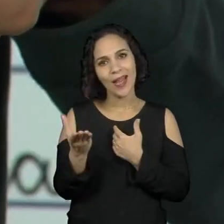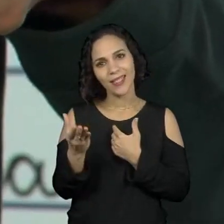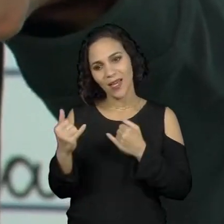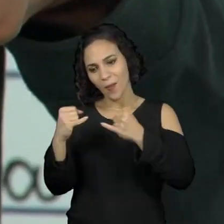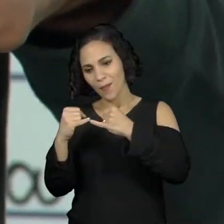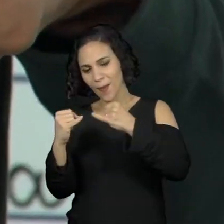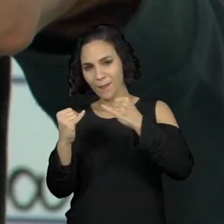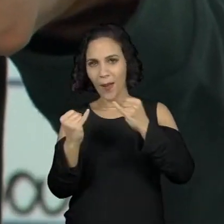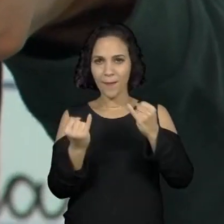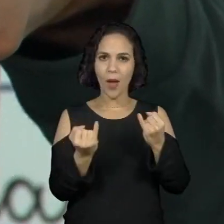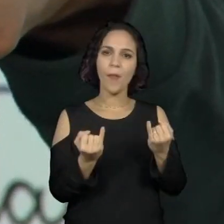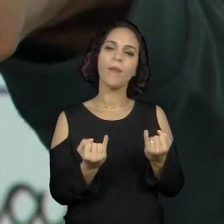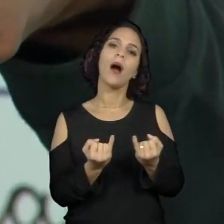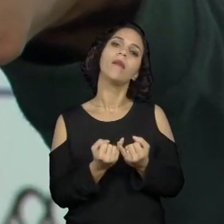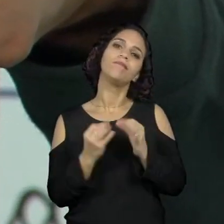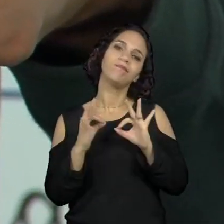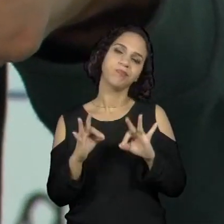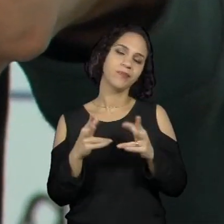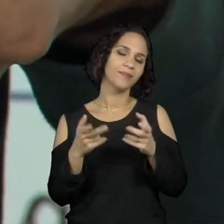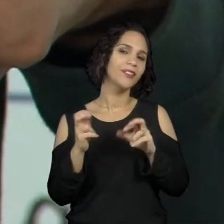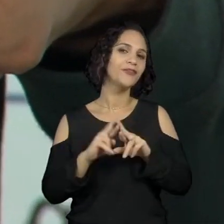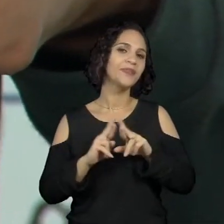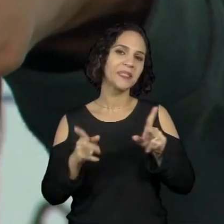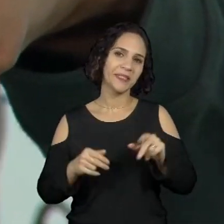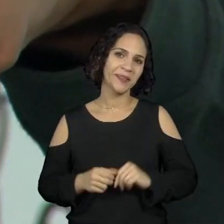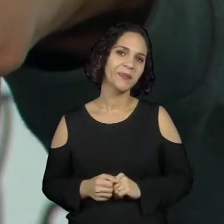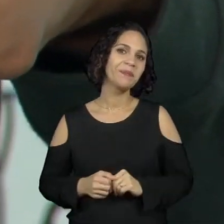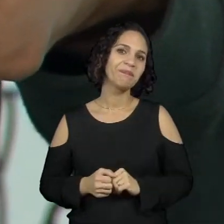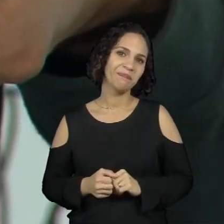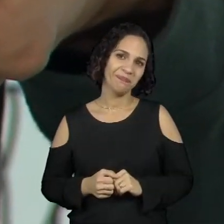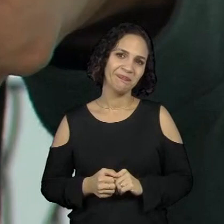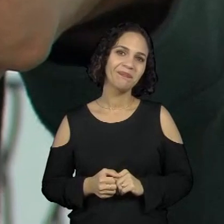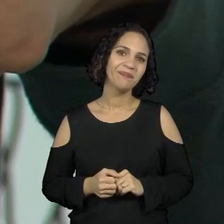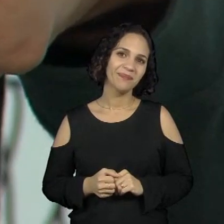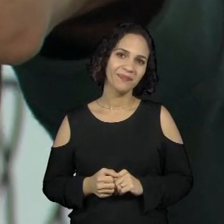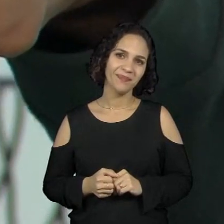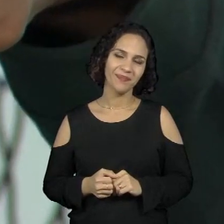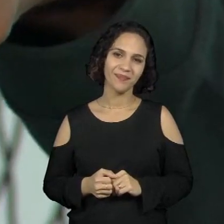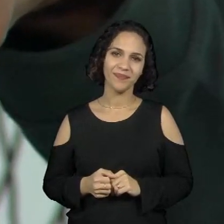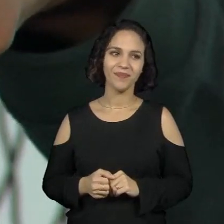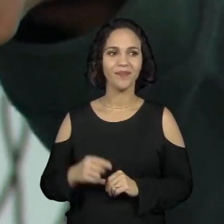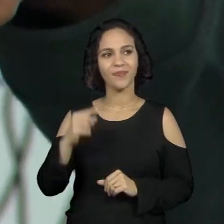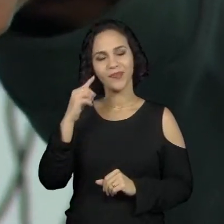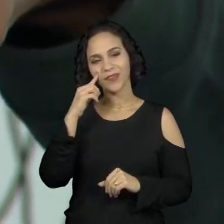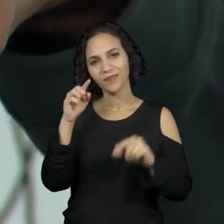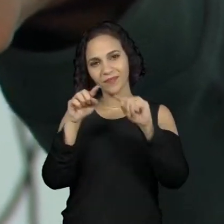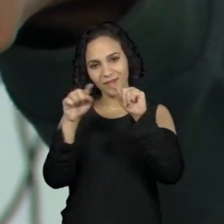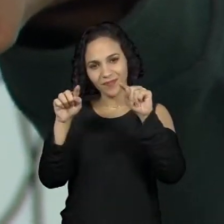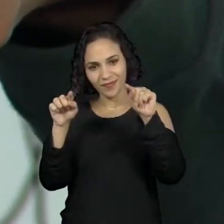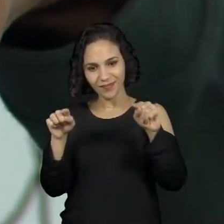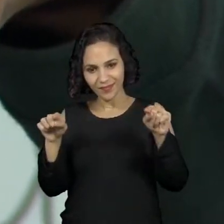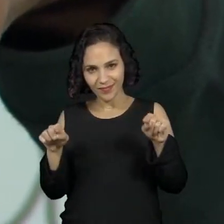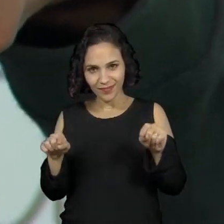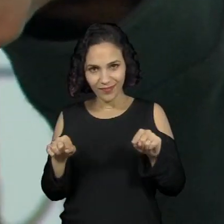lados que tem a base, aí sim a gente consegue